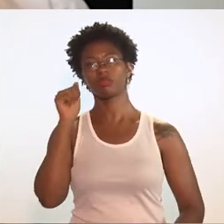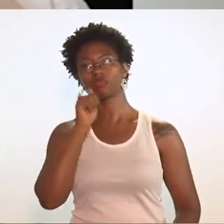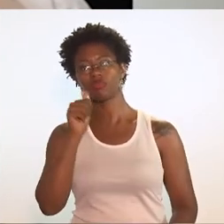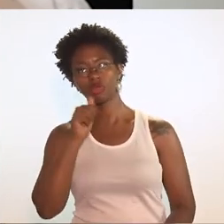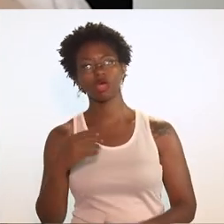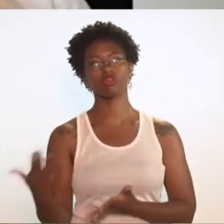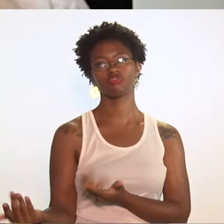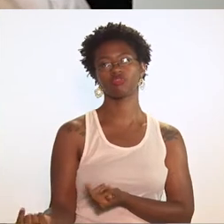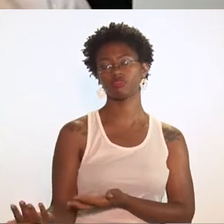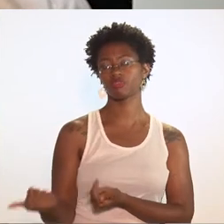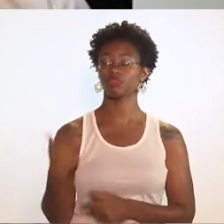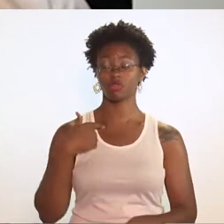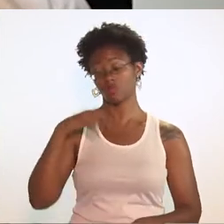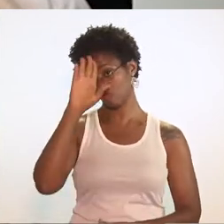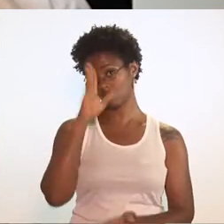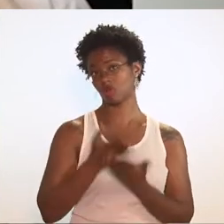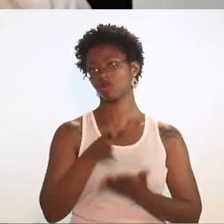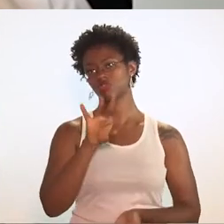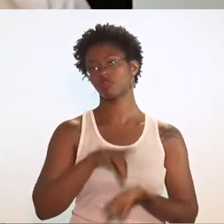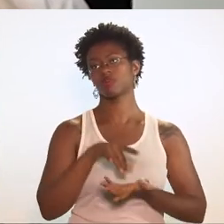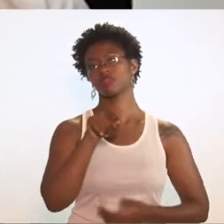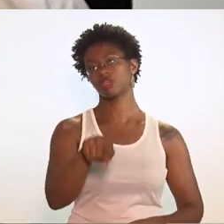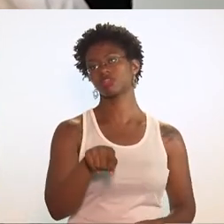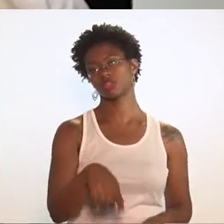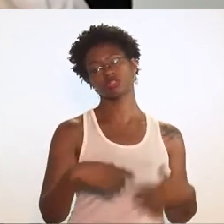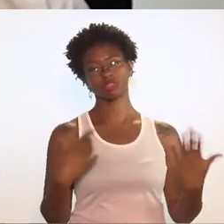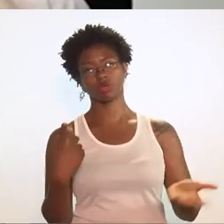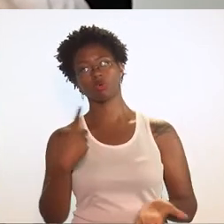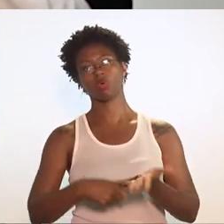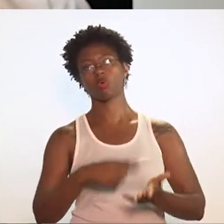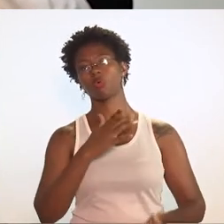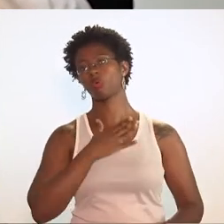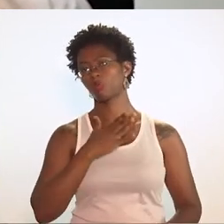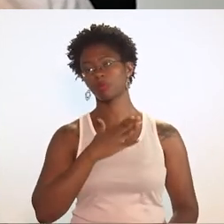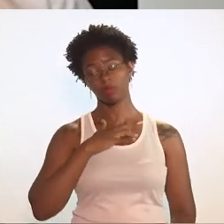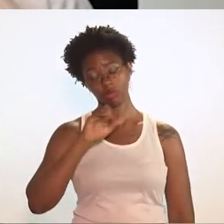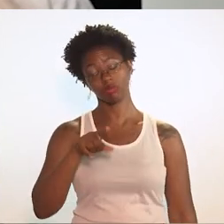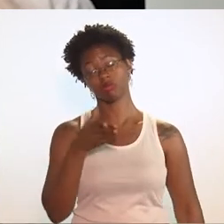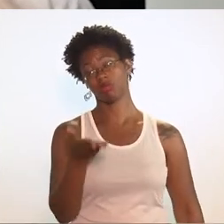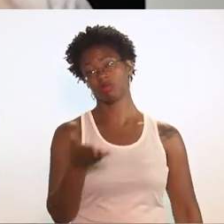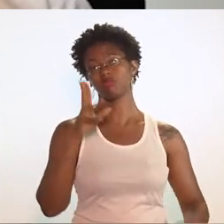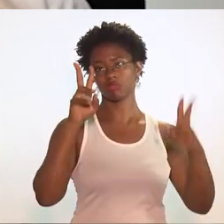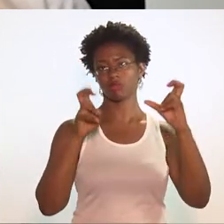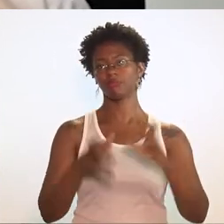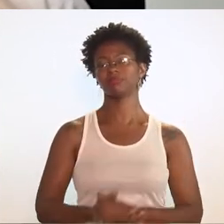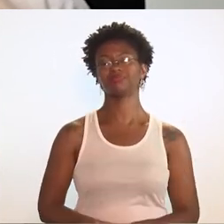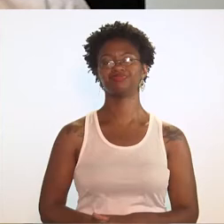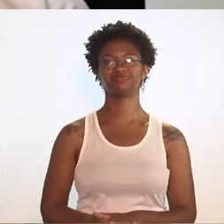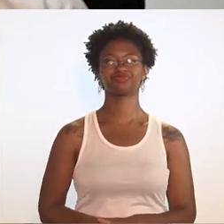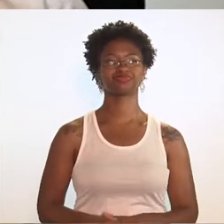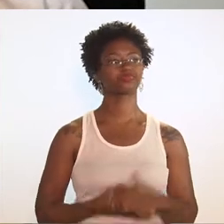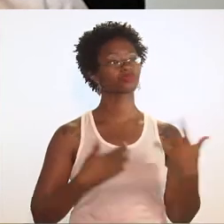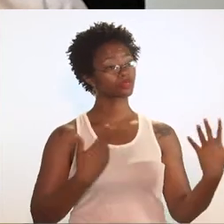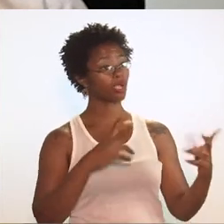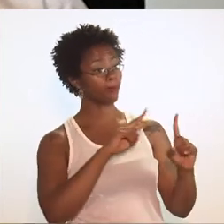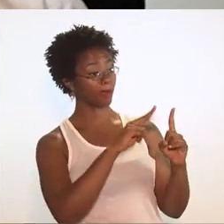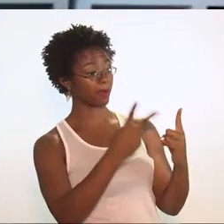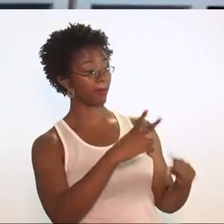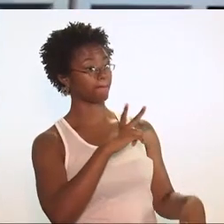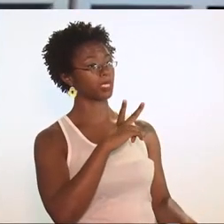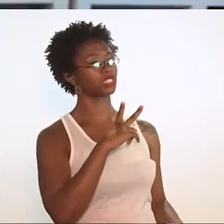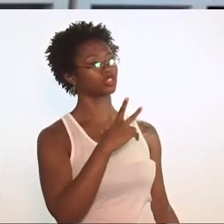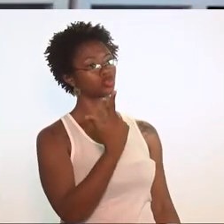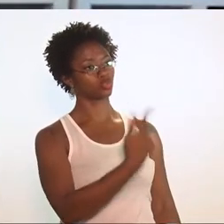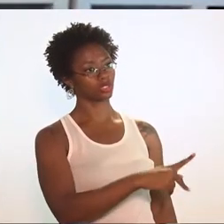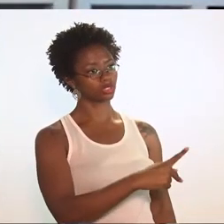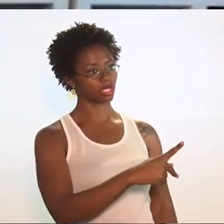crianças, da juventude, você entendeu? Então, eu acredito nisso. Então, o meu comprometimento é com isto. E do ponto